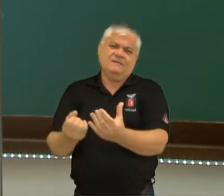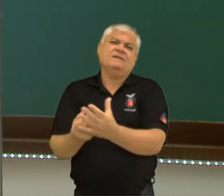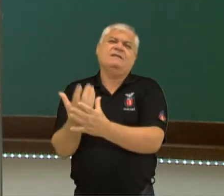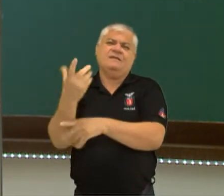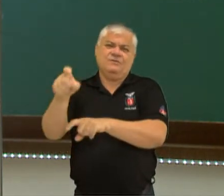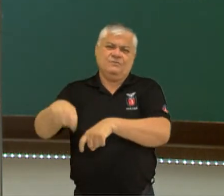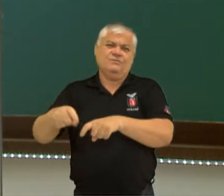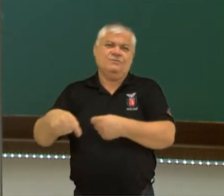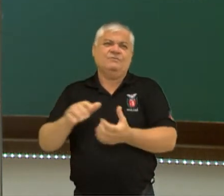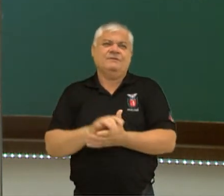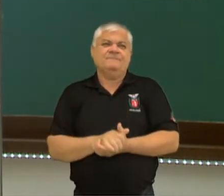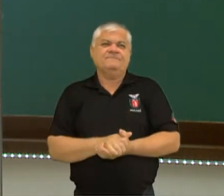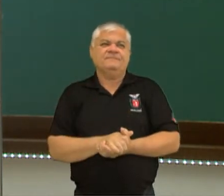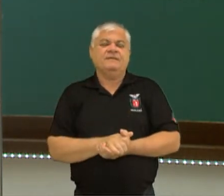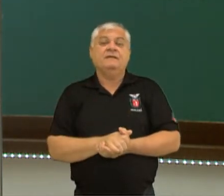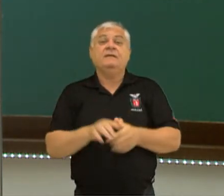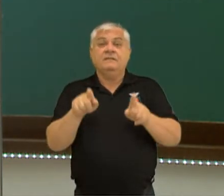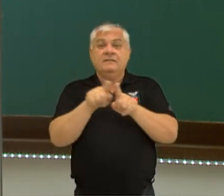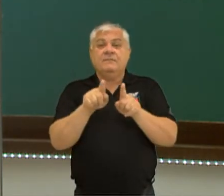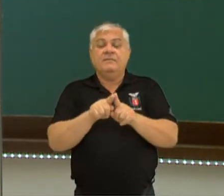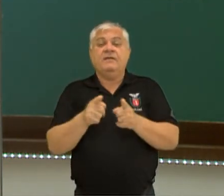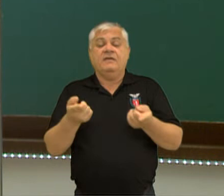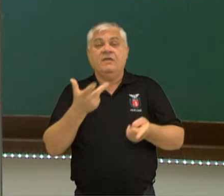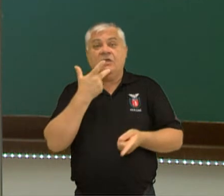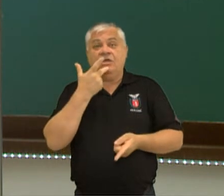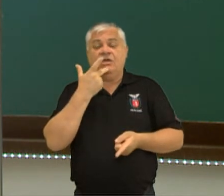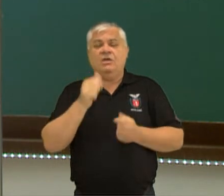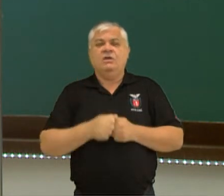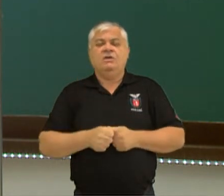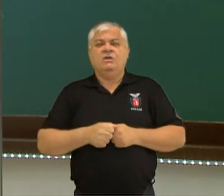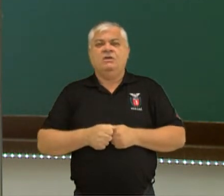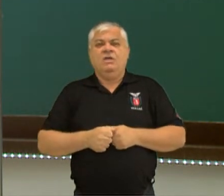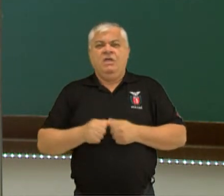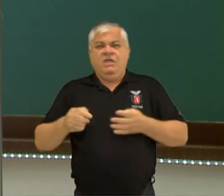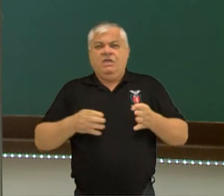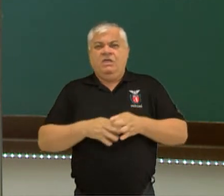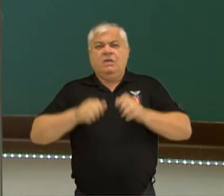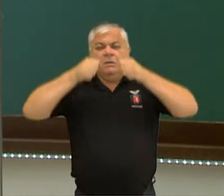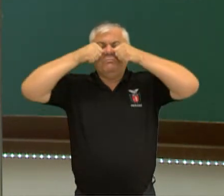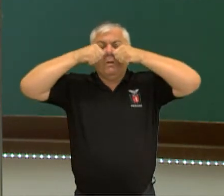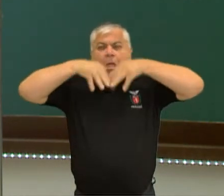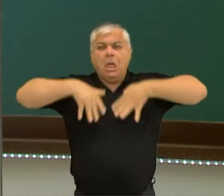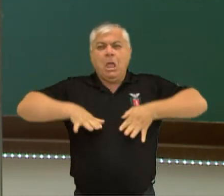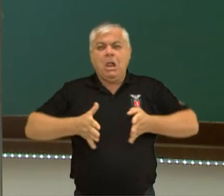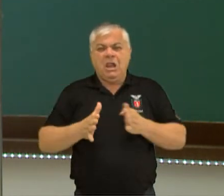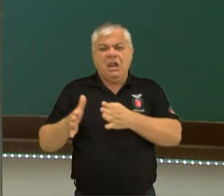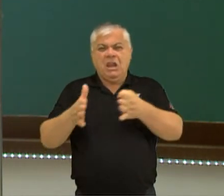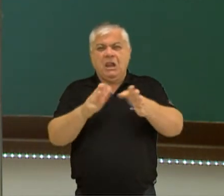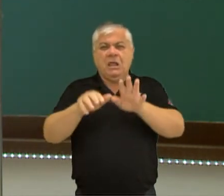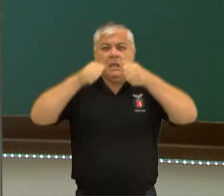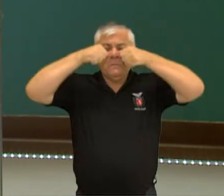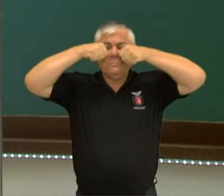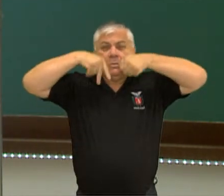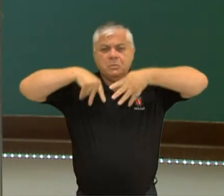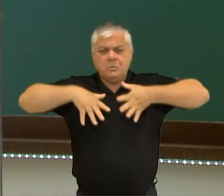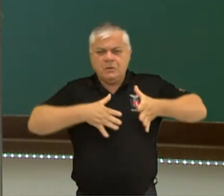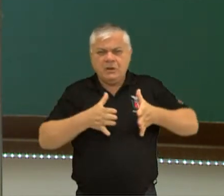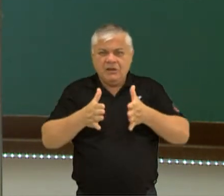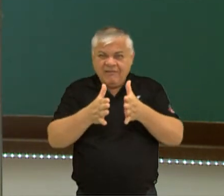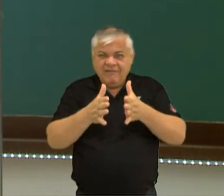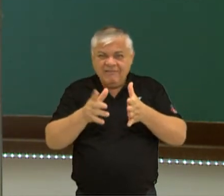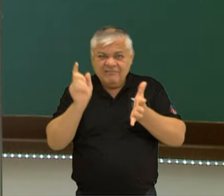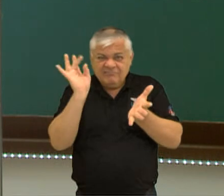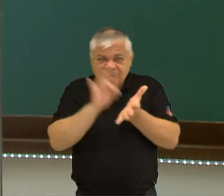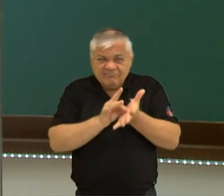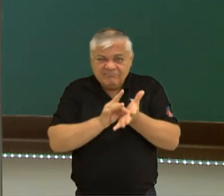agricultura. Ainda, Olavo Bilac diz que rios te correrão dos olhos se chorares. A pessoa, quando chora, ela não forma